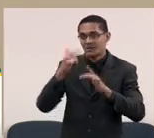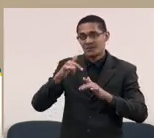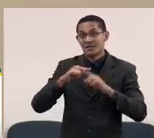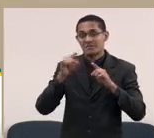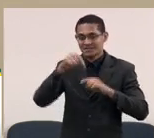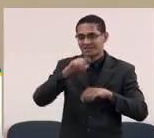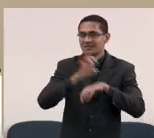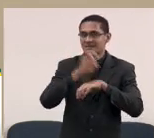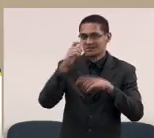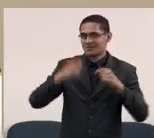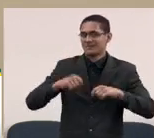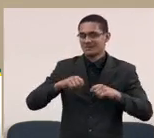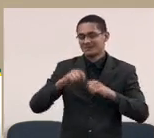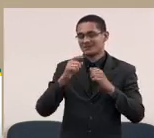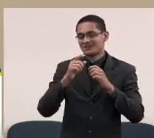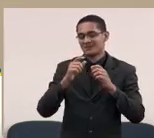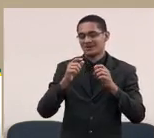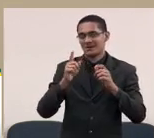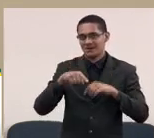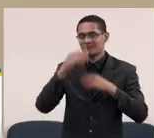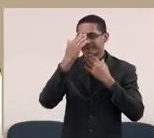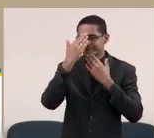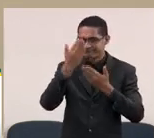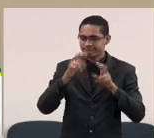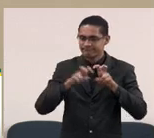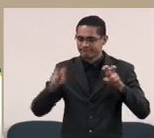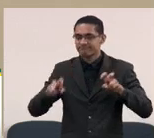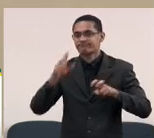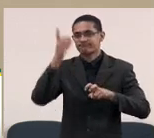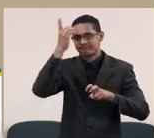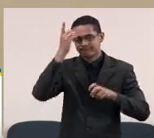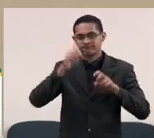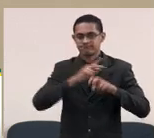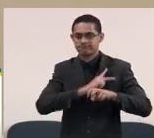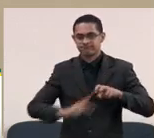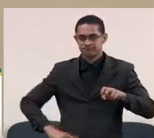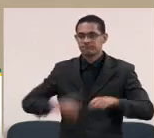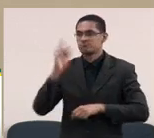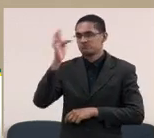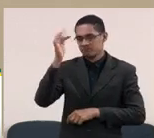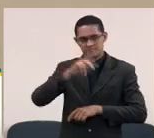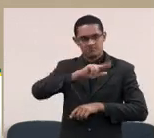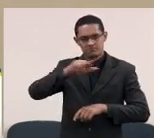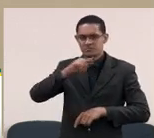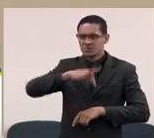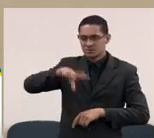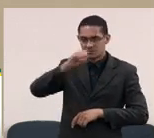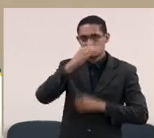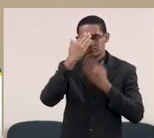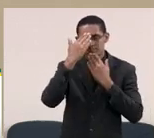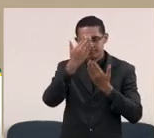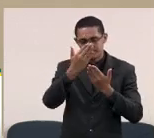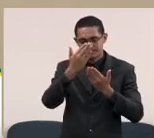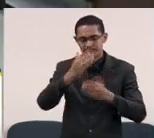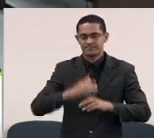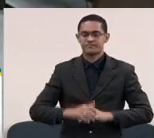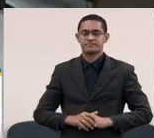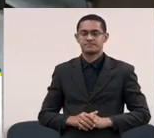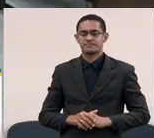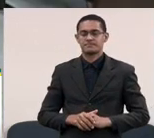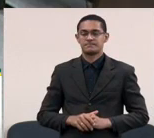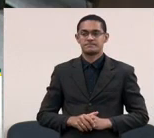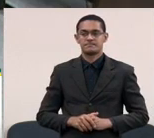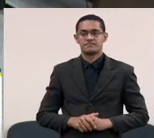legislação estadual. Eu agradeço novamente à mesa diretora, ao presidente, ao deputado Furlan e aos senhores pela oportunidade de manifestar. Muito obrigado.